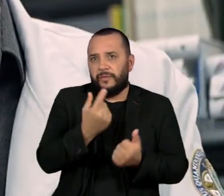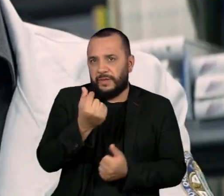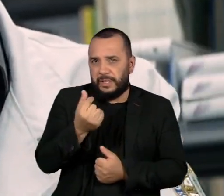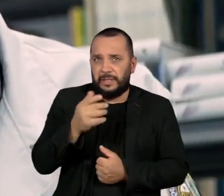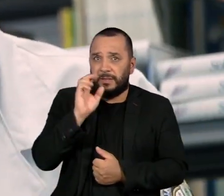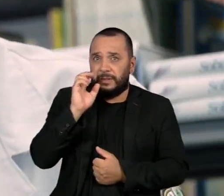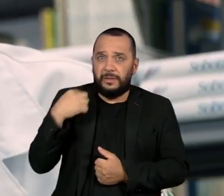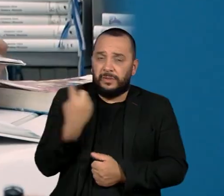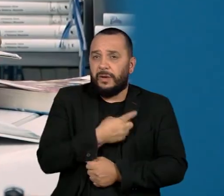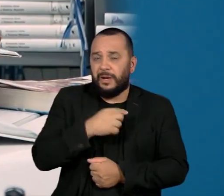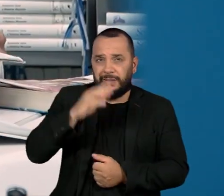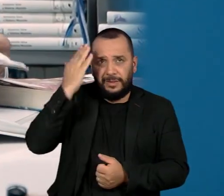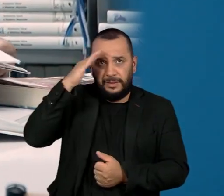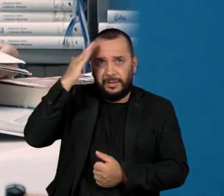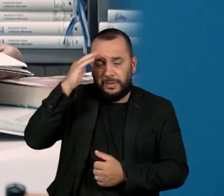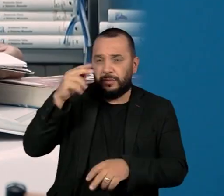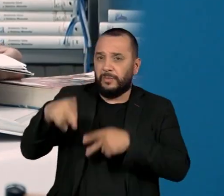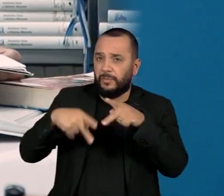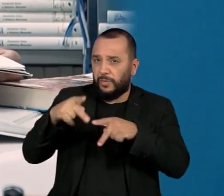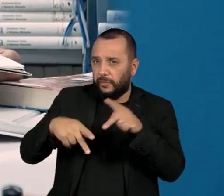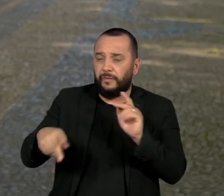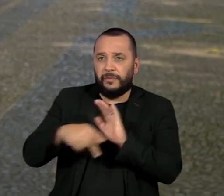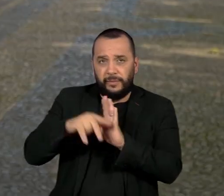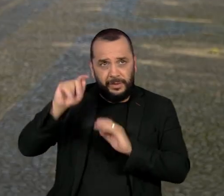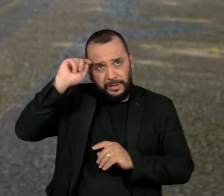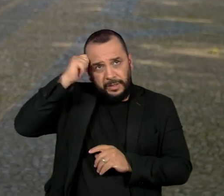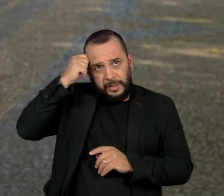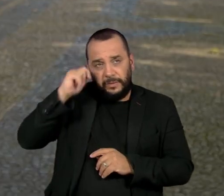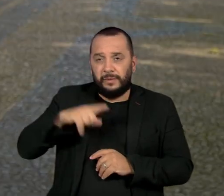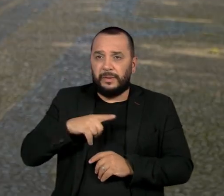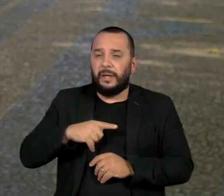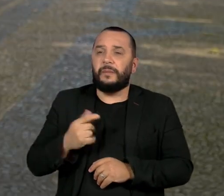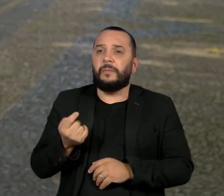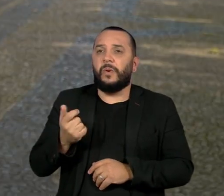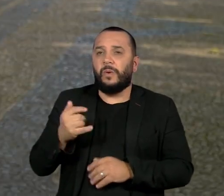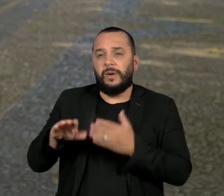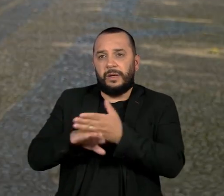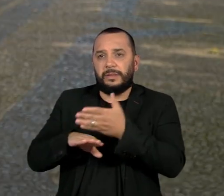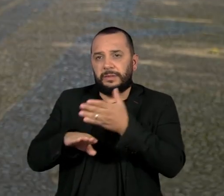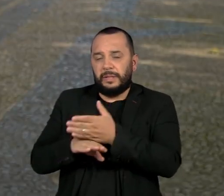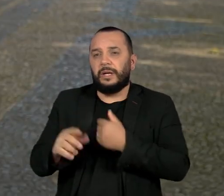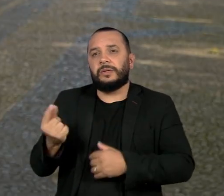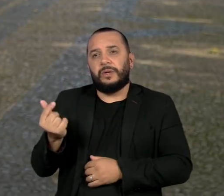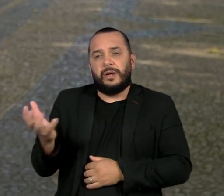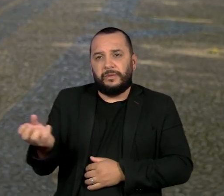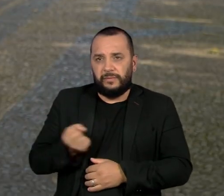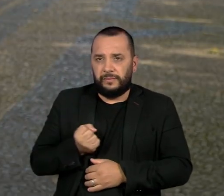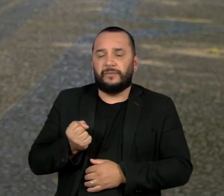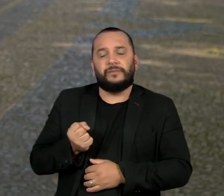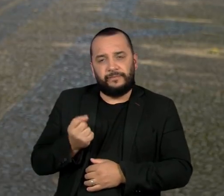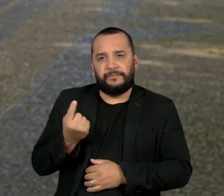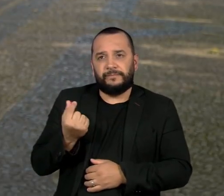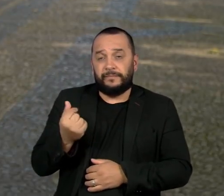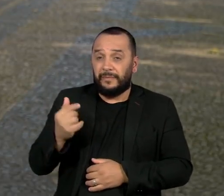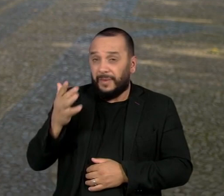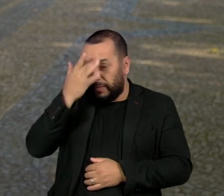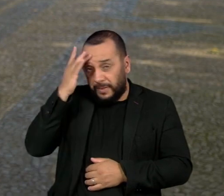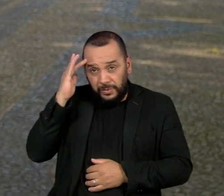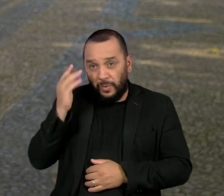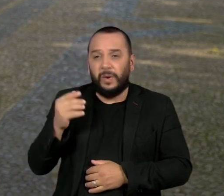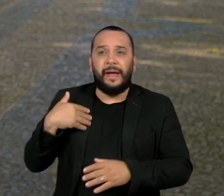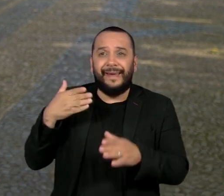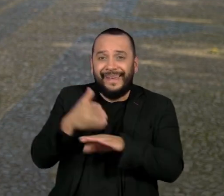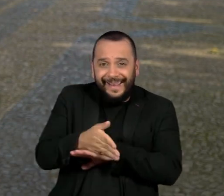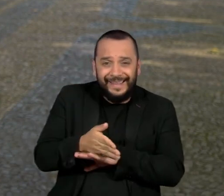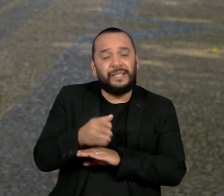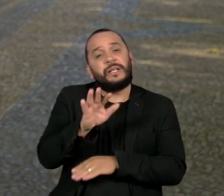entende que a população negra é uma população que tem menos acessos a recursos financeiros, então muitas vezes os acadêmicos entram na academia, mas não tem como se manter